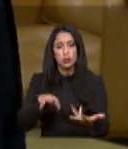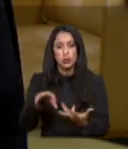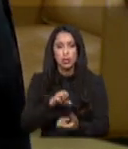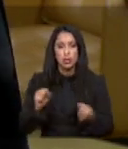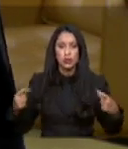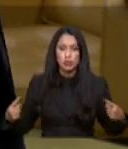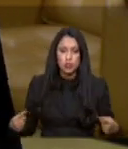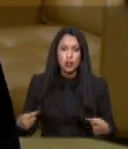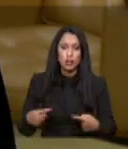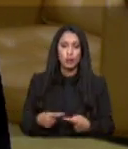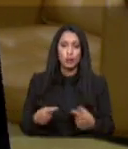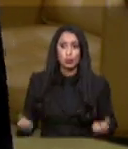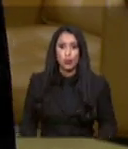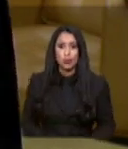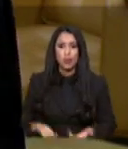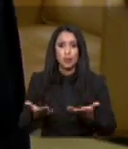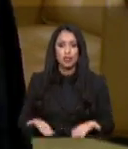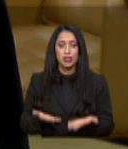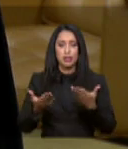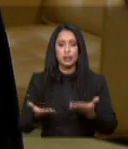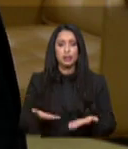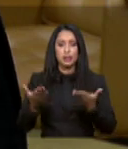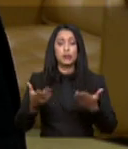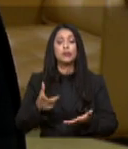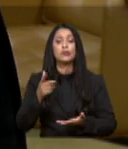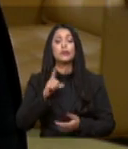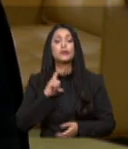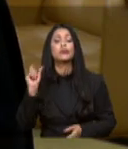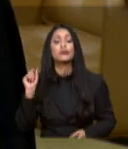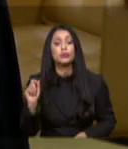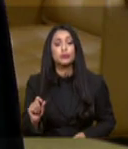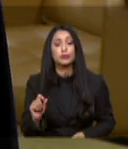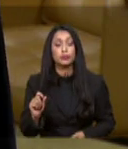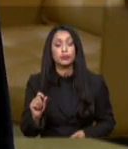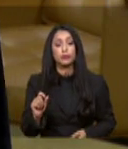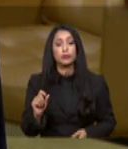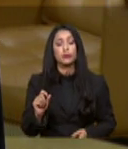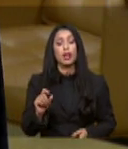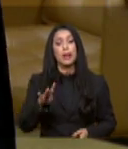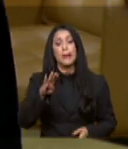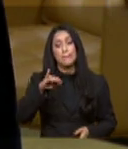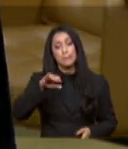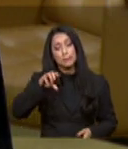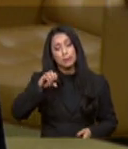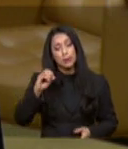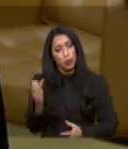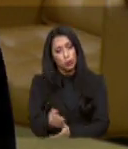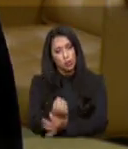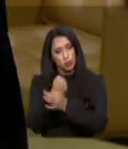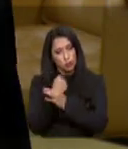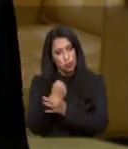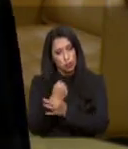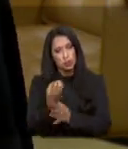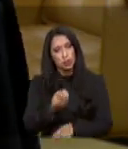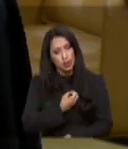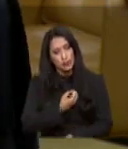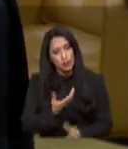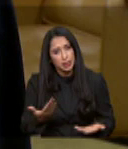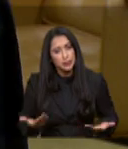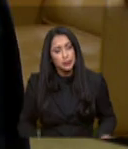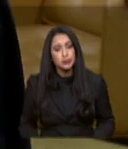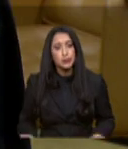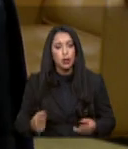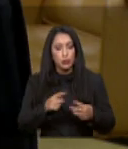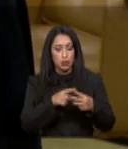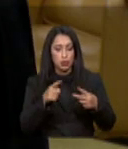de acordo com o incentivo à produção baseada na biossegurança. Ainda dentro das alegações trazidas